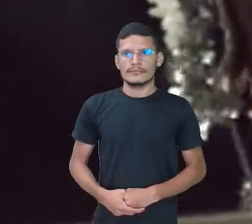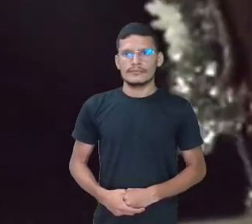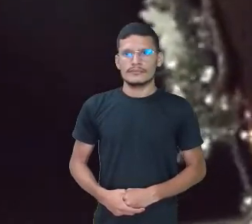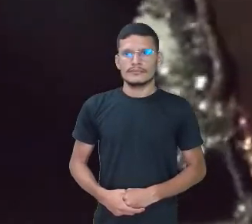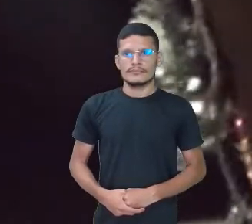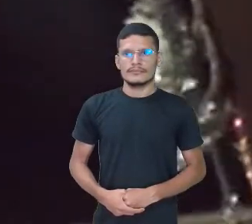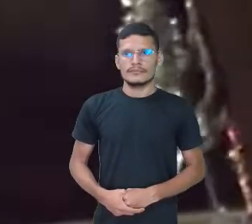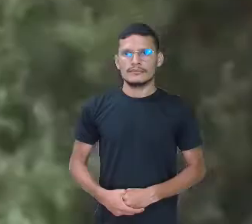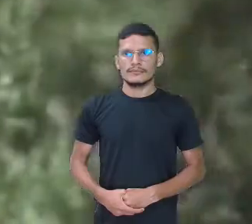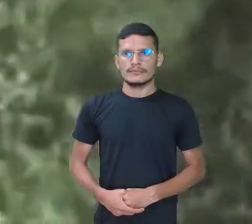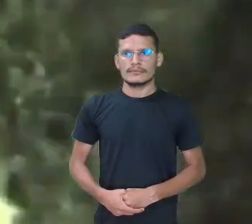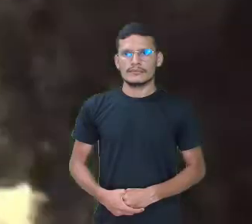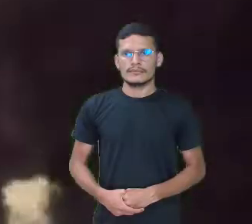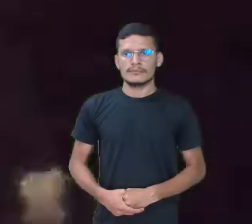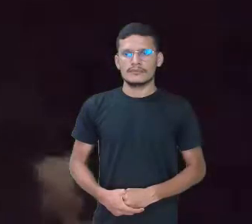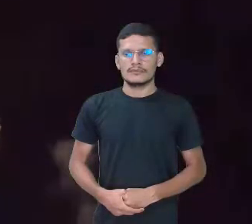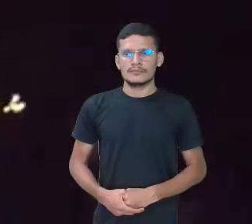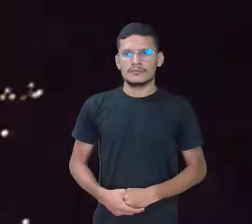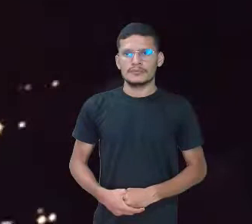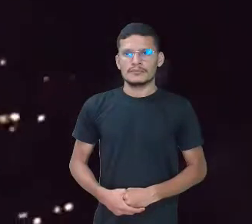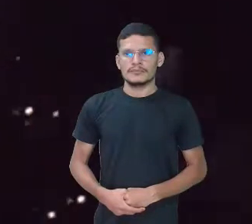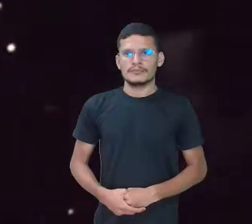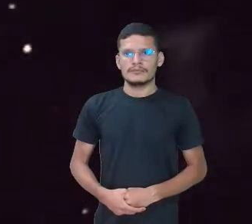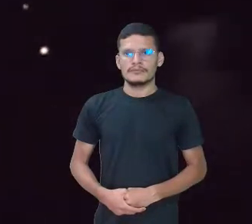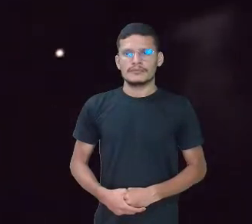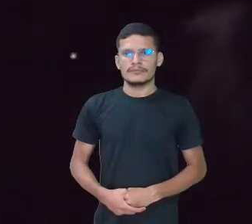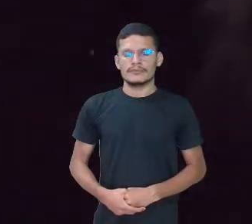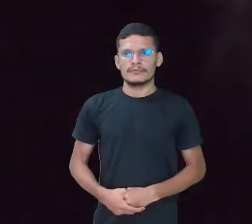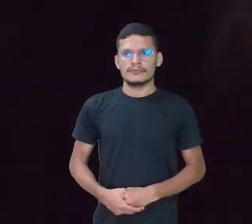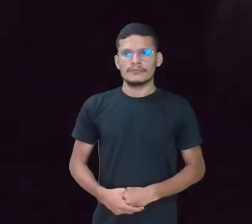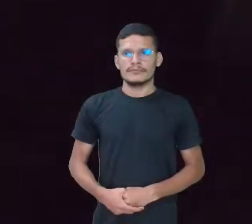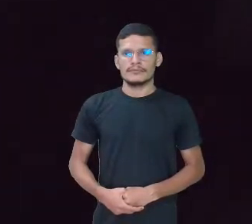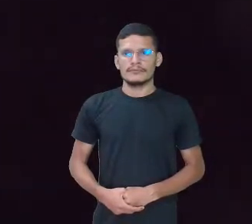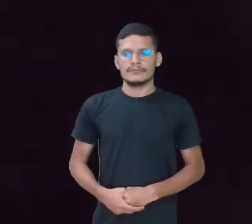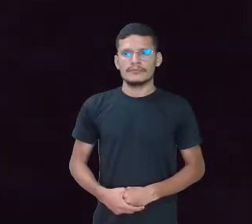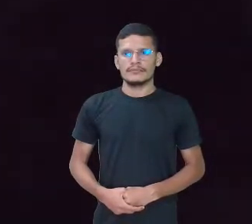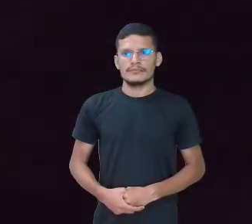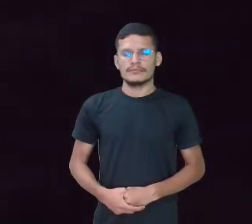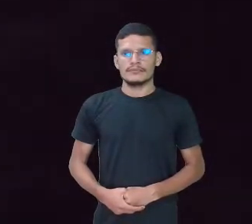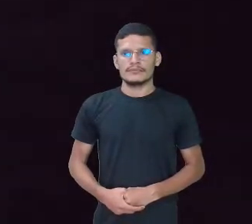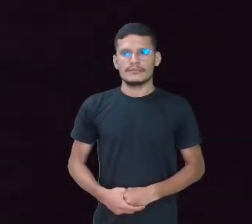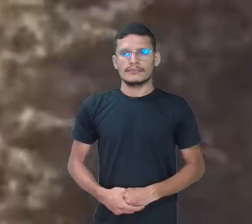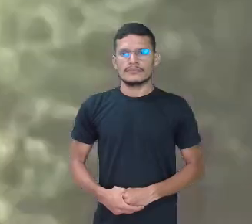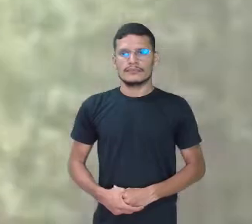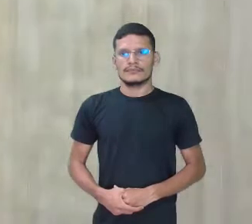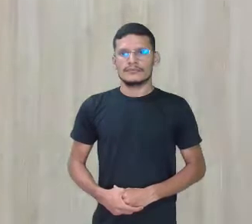Essa festa seja de paz. Todos os maracatu, todo mundo trabalhar.